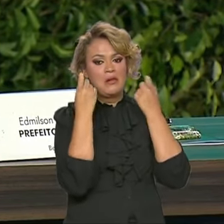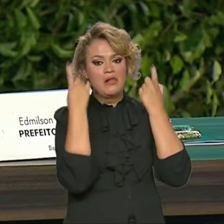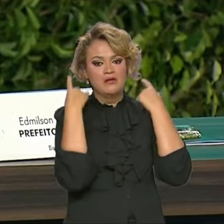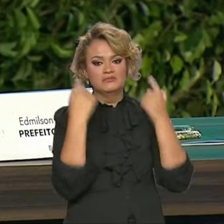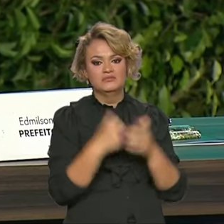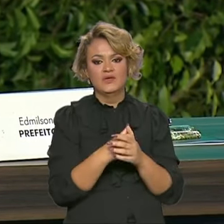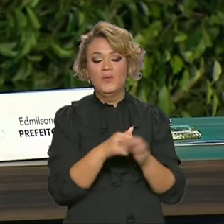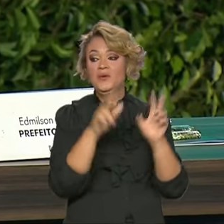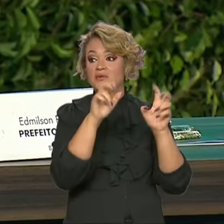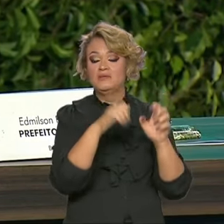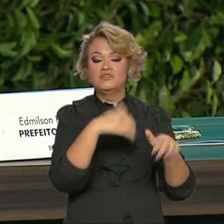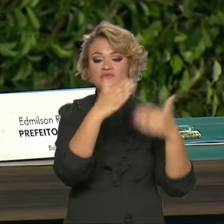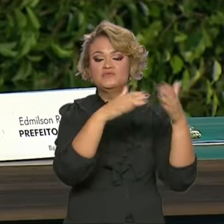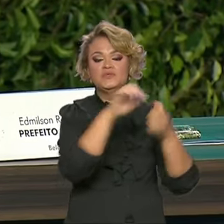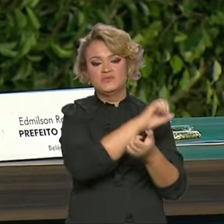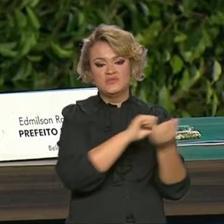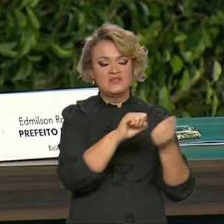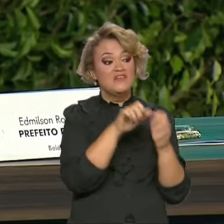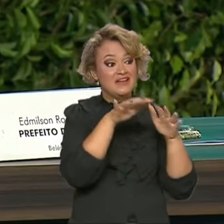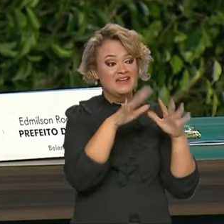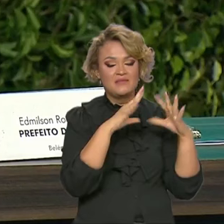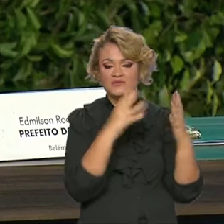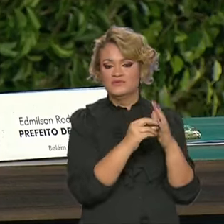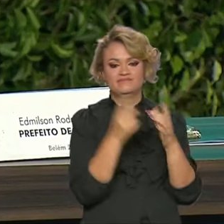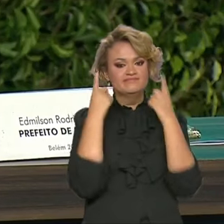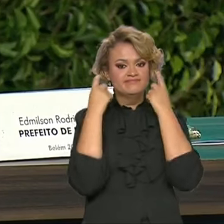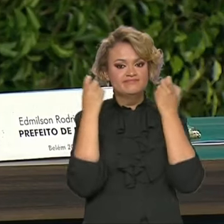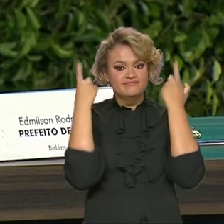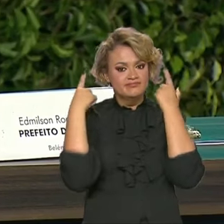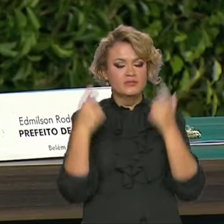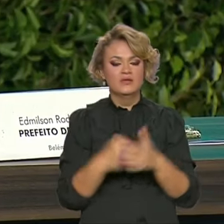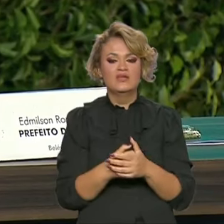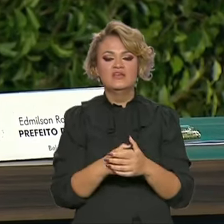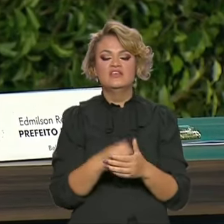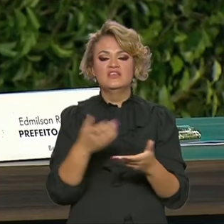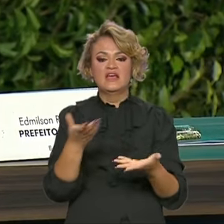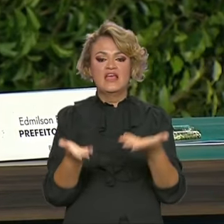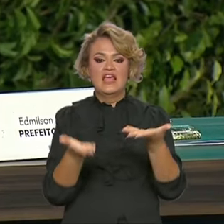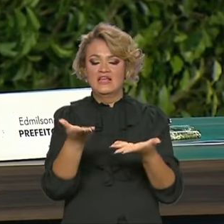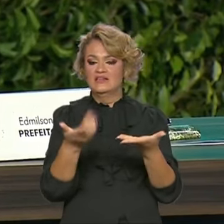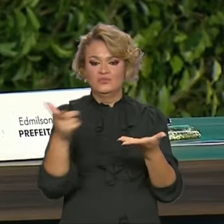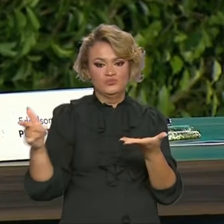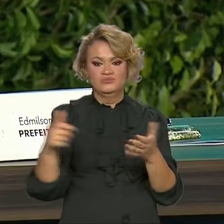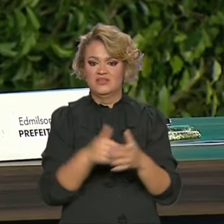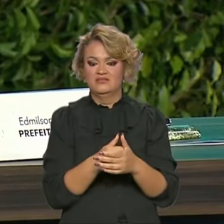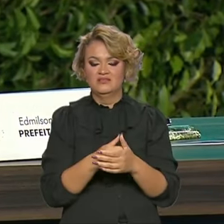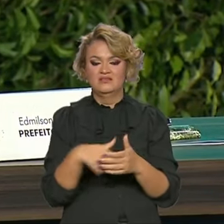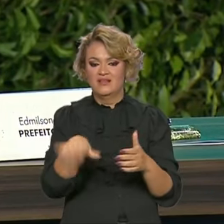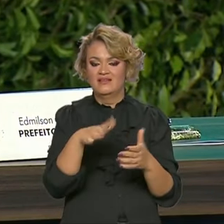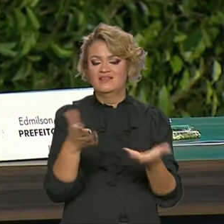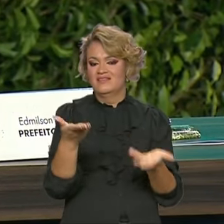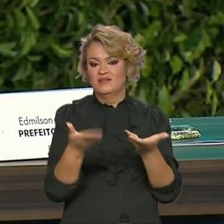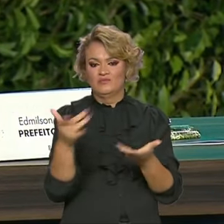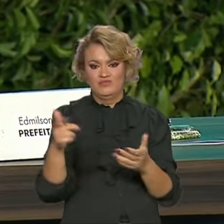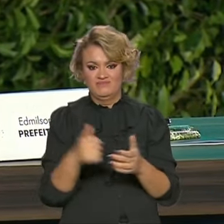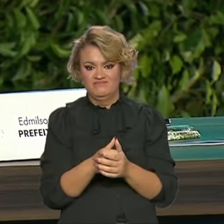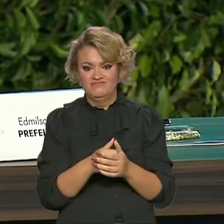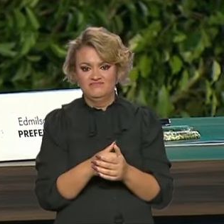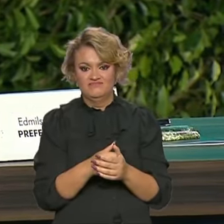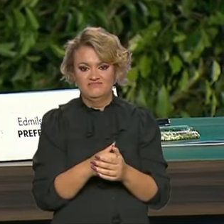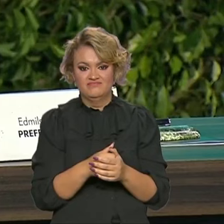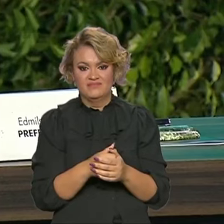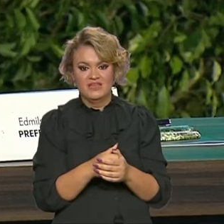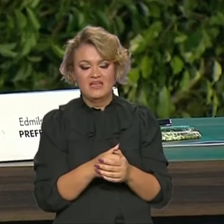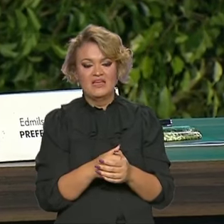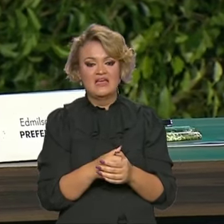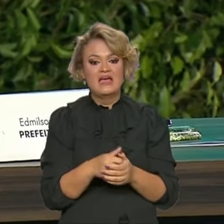discussões sobre o desenvolvimento sustentável, gerando um desequilíbrio nos planos para a região. Para a correção